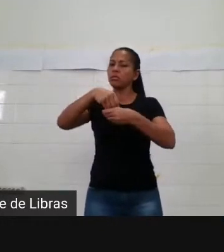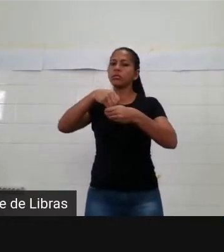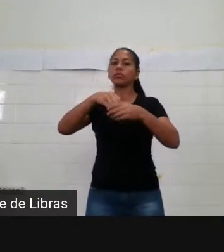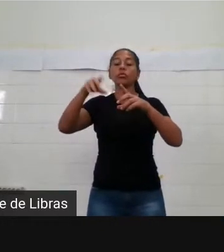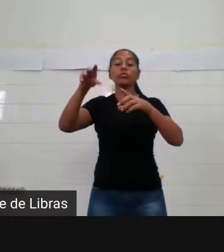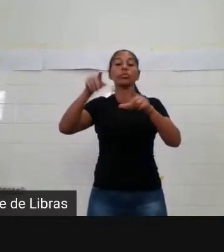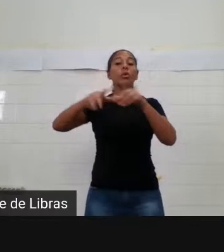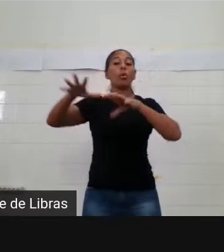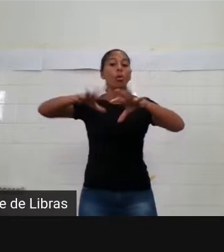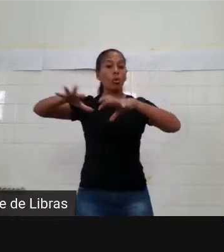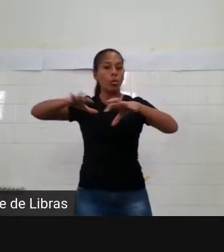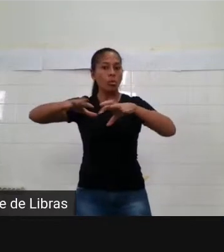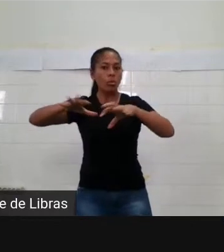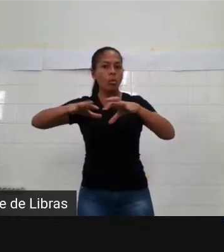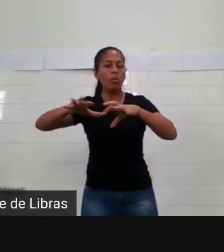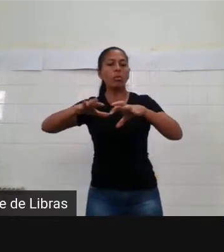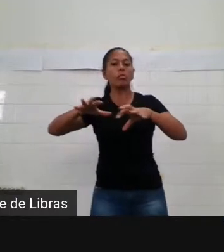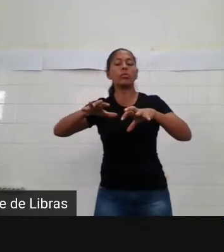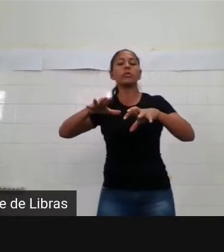essa inserção